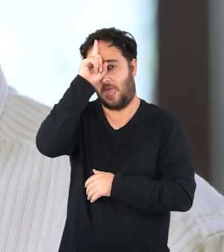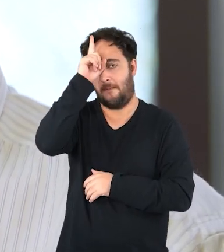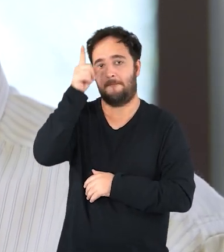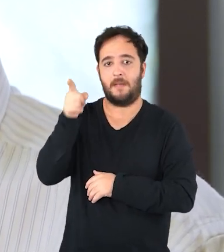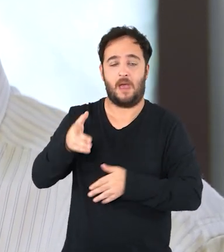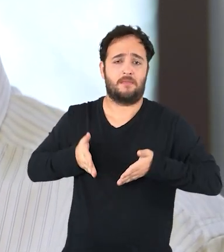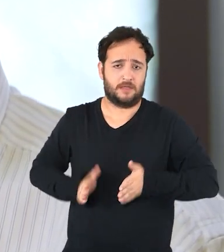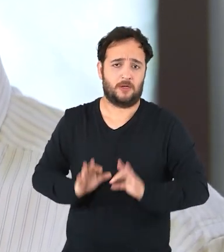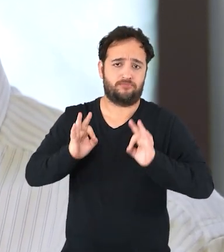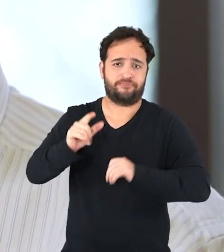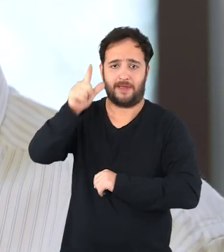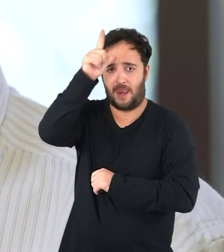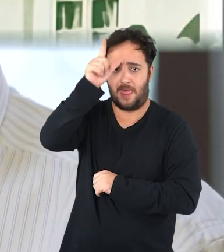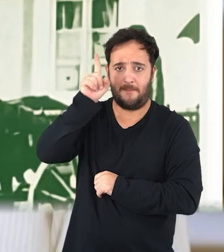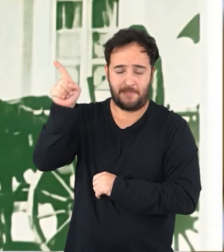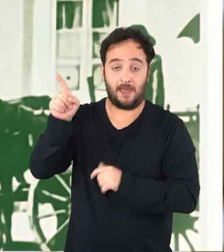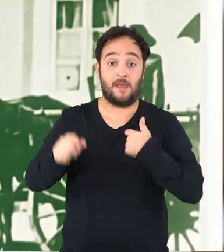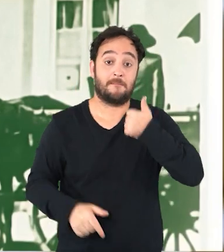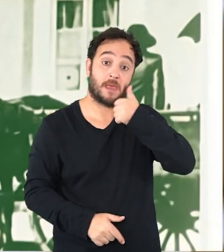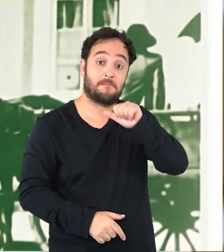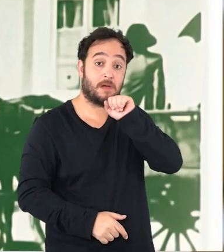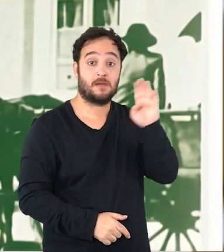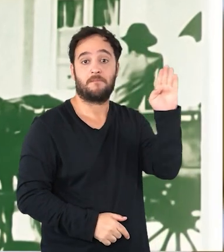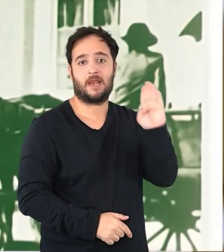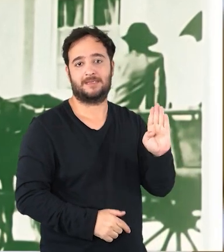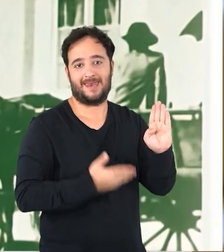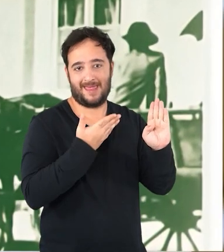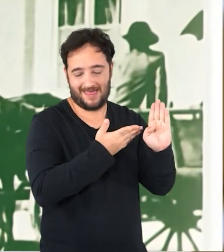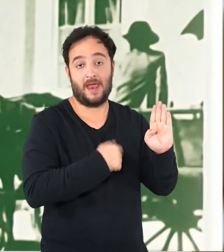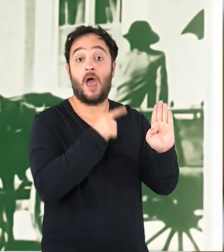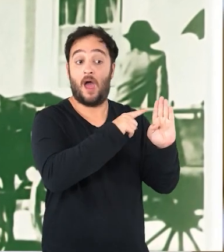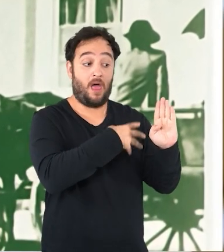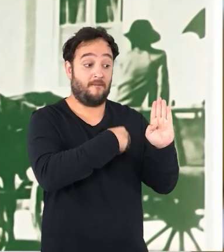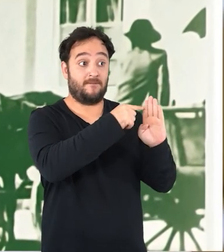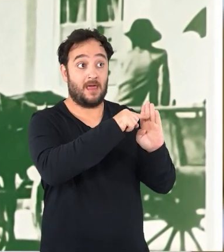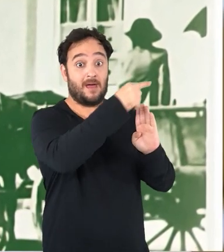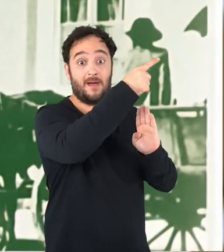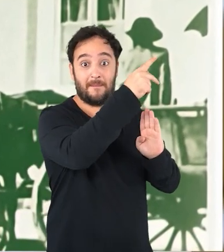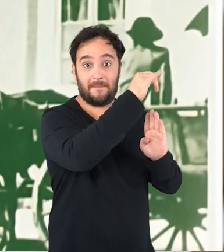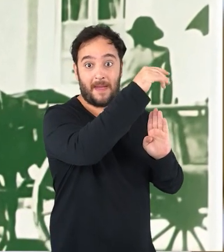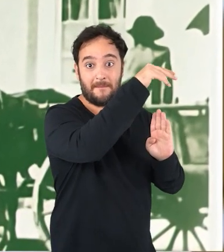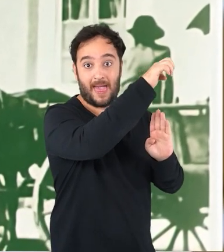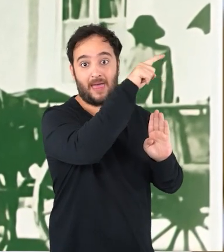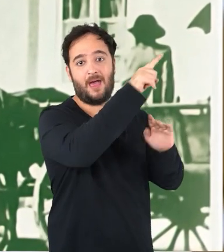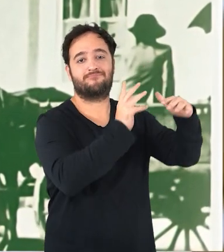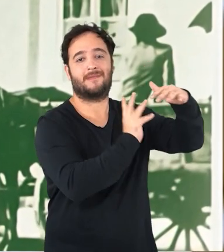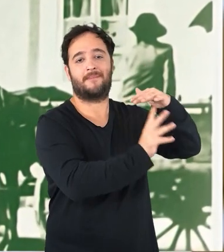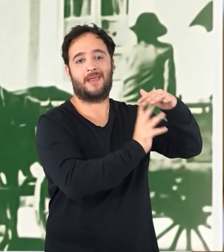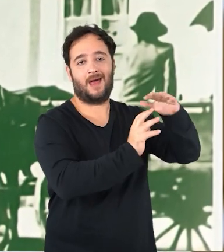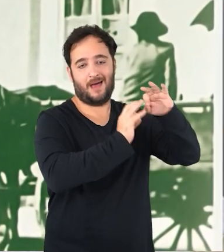alemão, nascido em Berlim. Minha mãe é brasileira, filha de dos